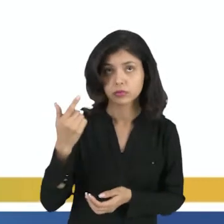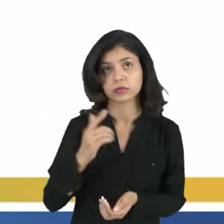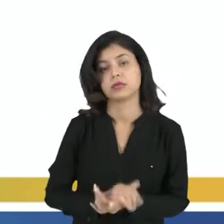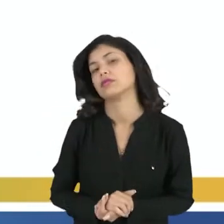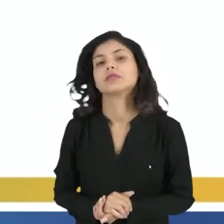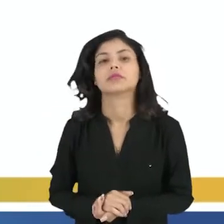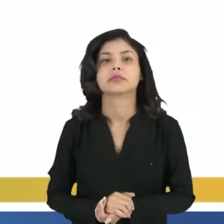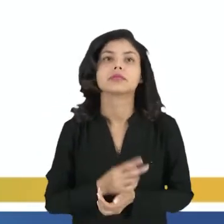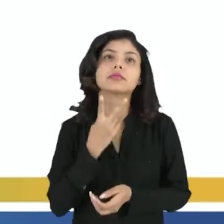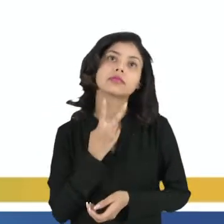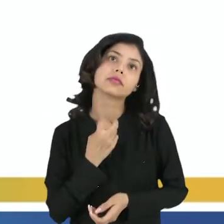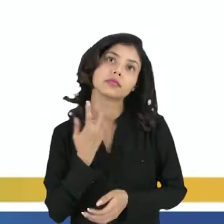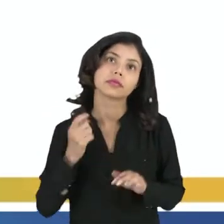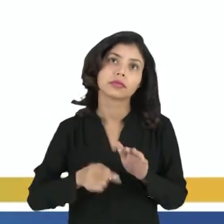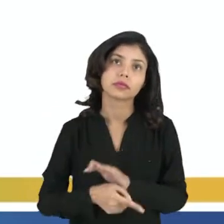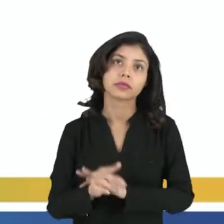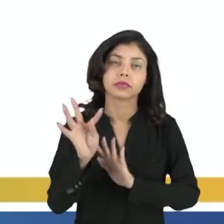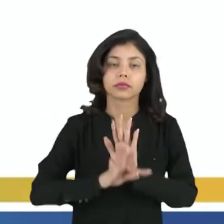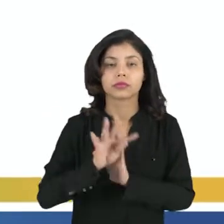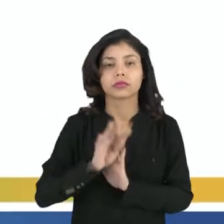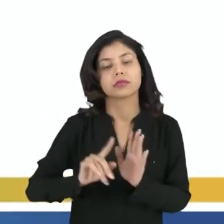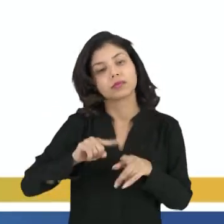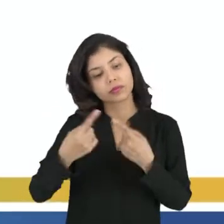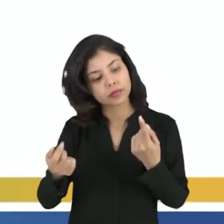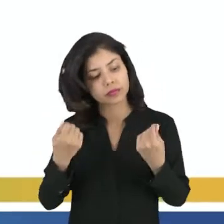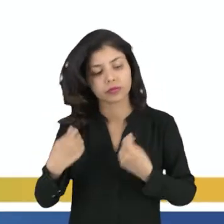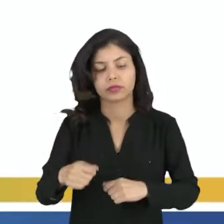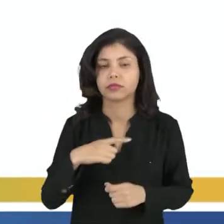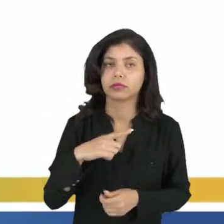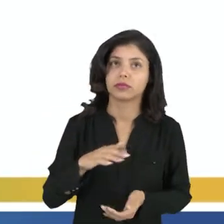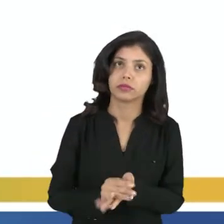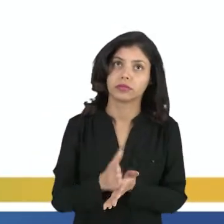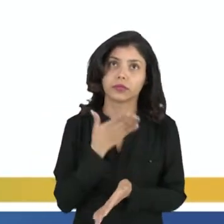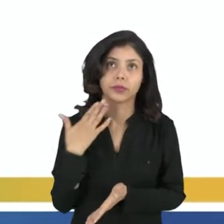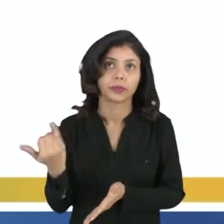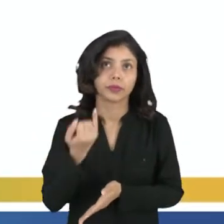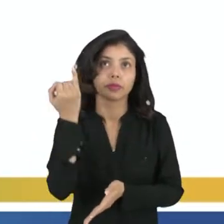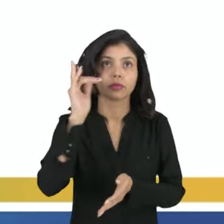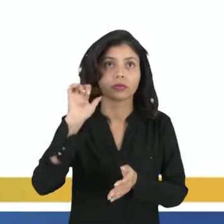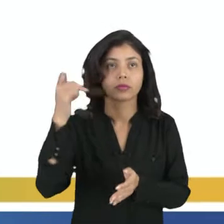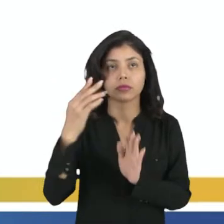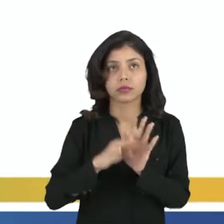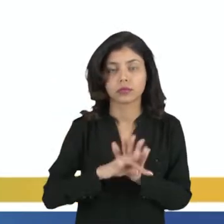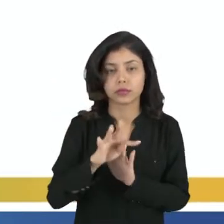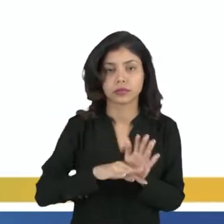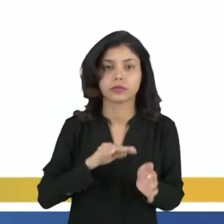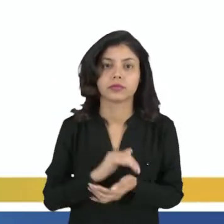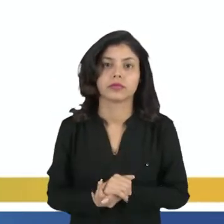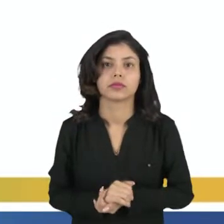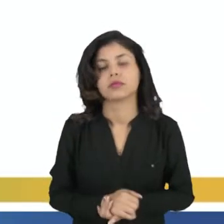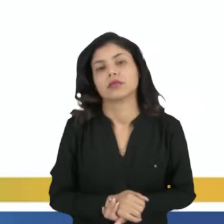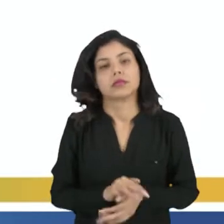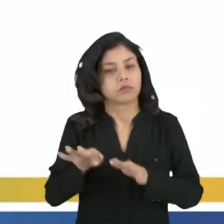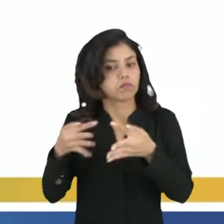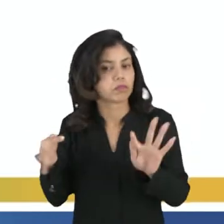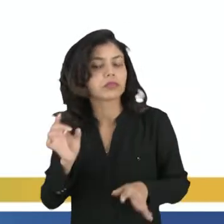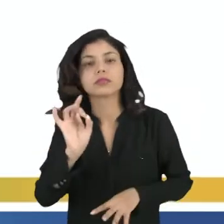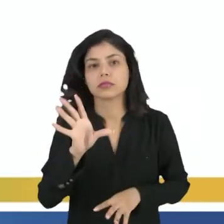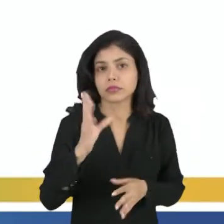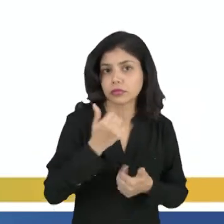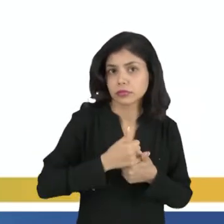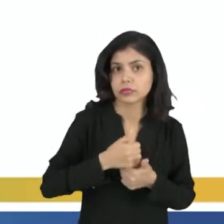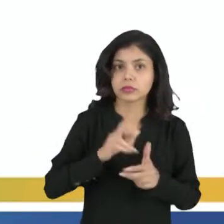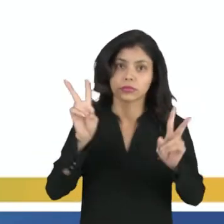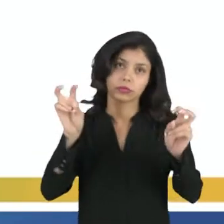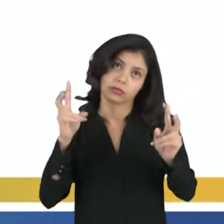tá certo? Então, vozes dentro do texto, porém elas precisam estar fundamentadas em outros textos. Não vou simplesmente colocando